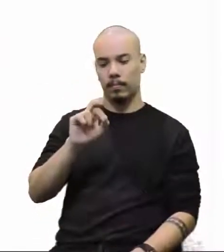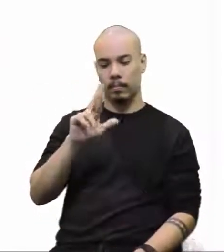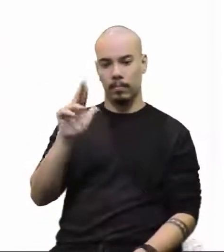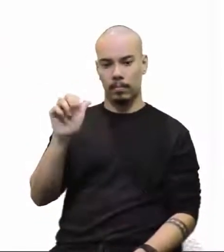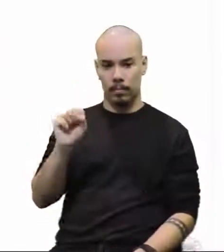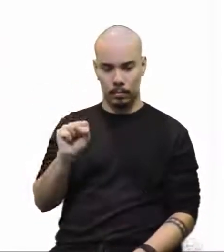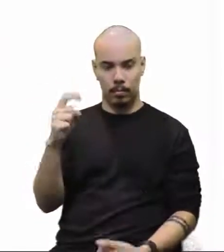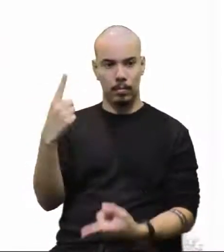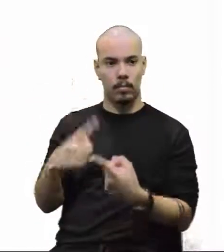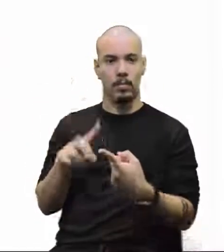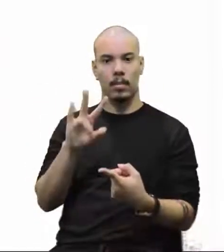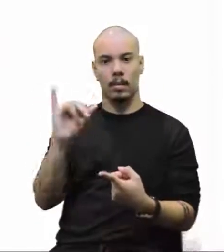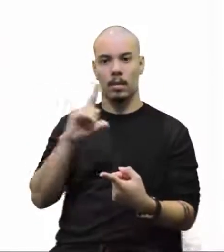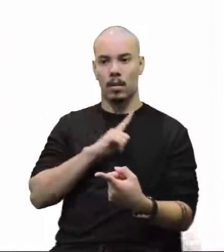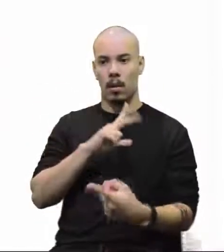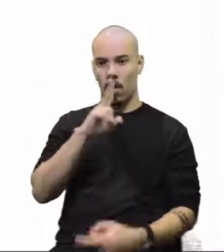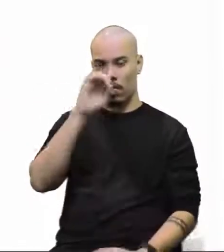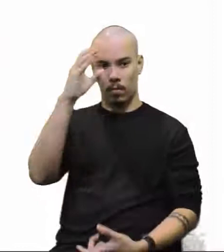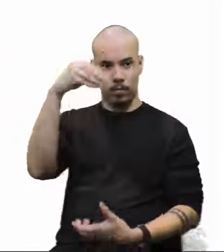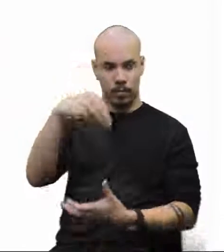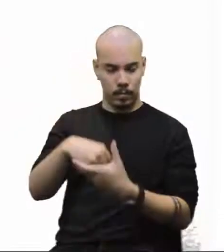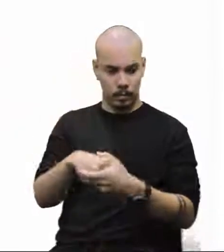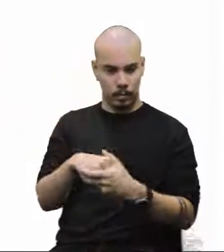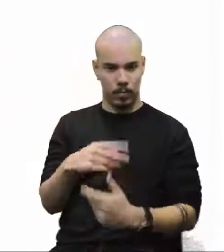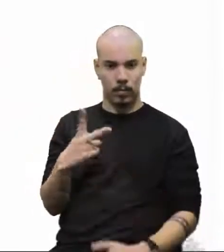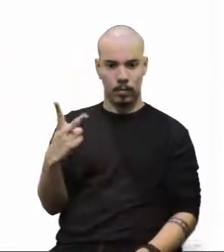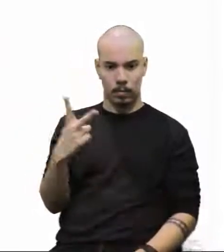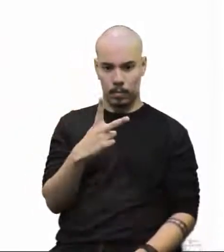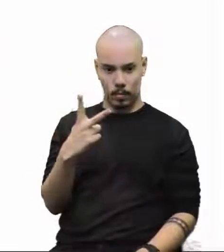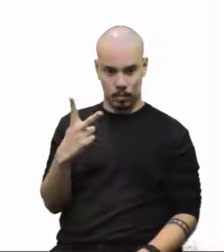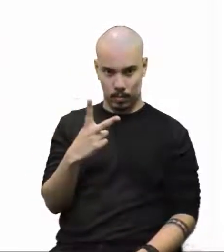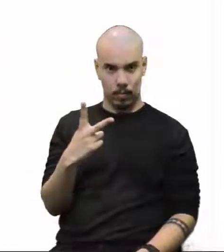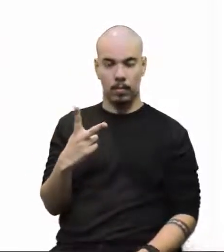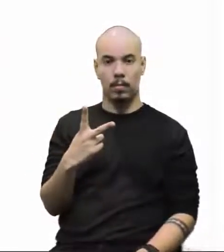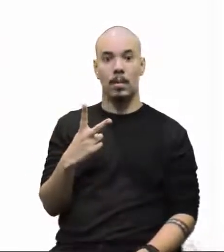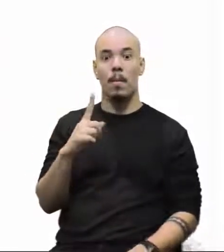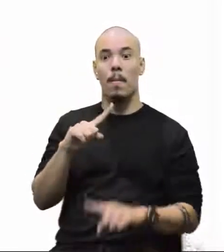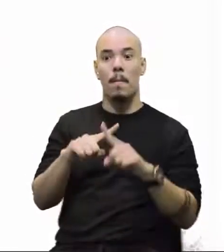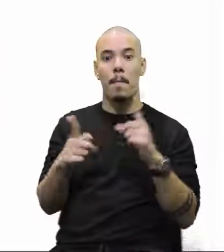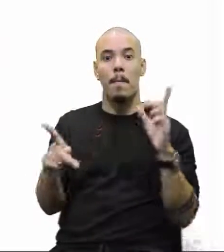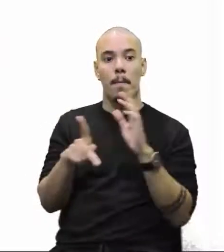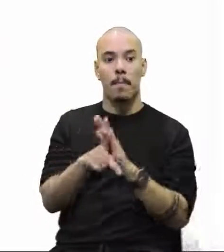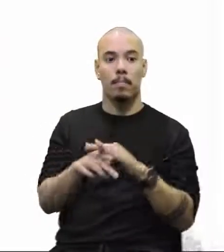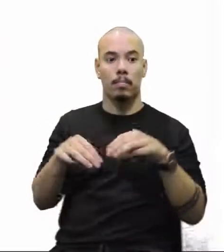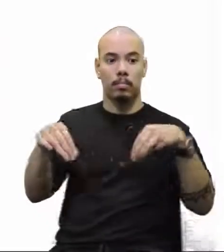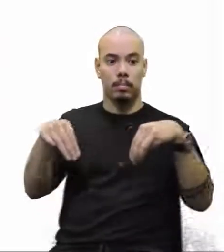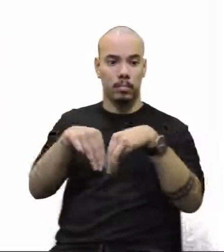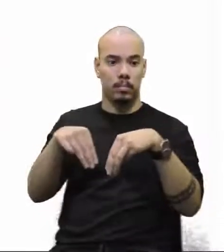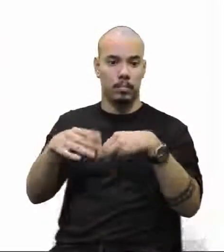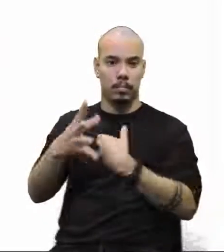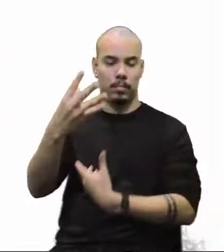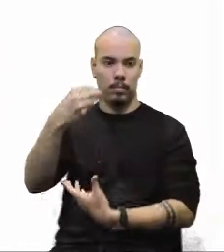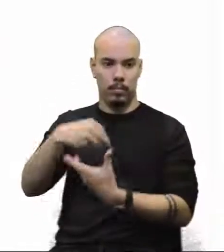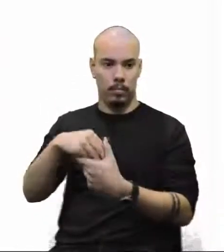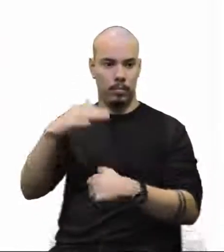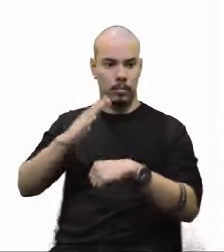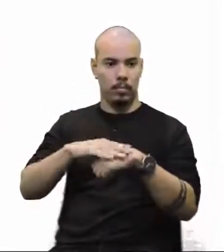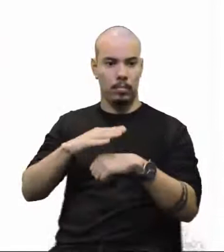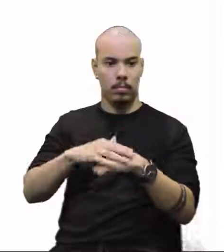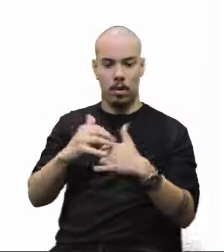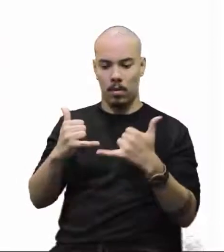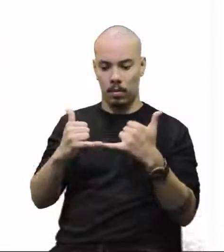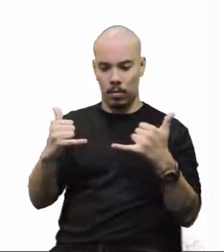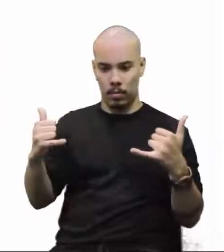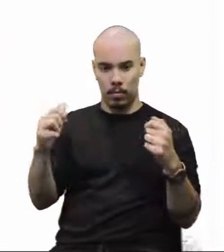falando que haverá uma AB, força carga. de repulsão entre as cargas. Não é entre as cargas, é uma força magnética que atua nos